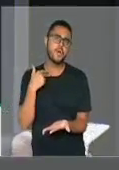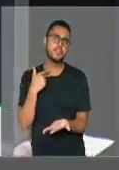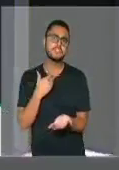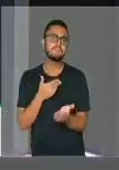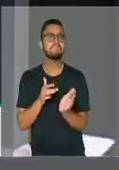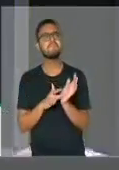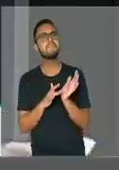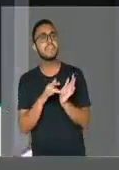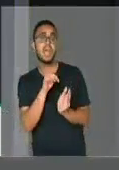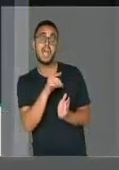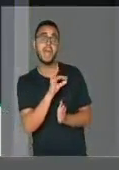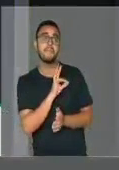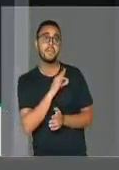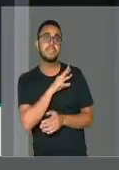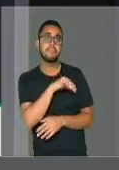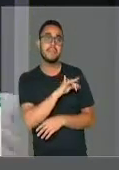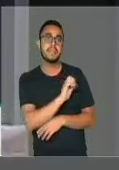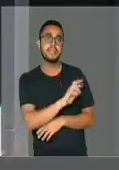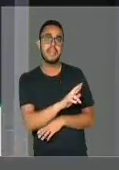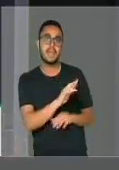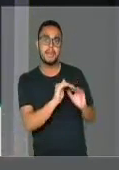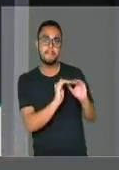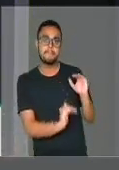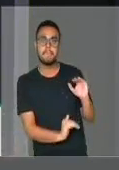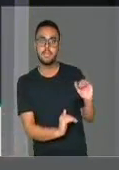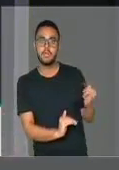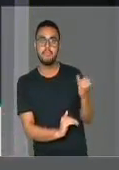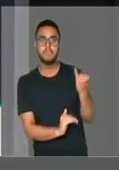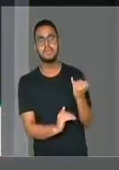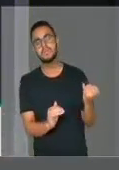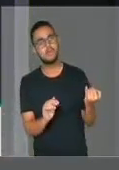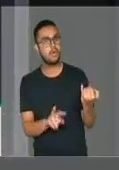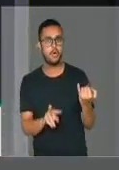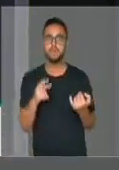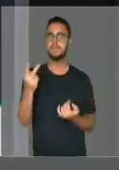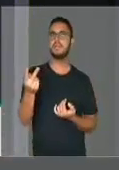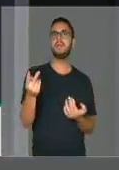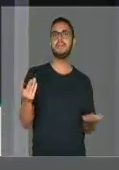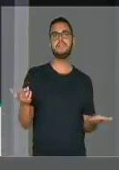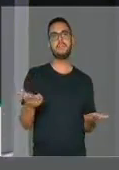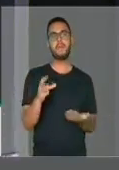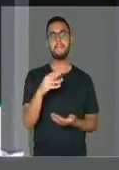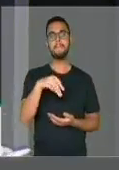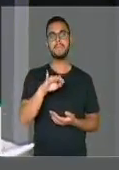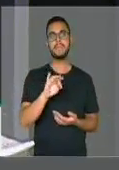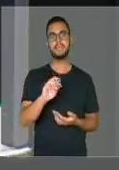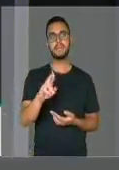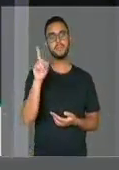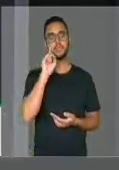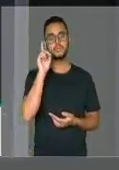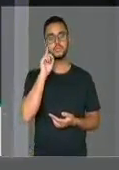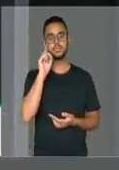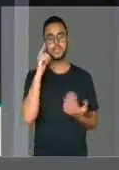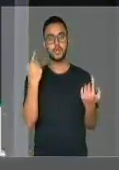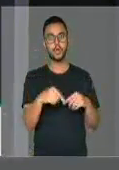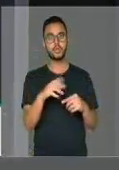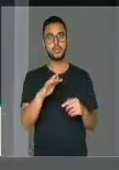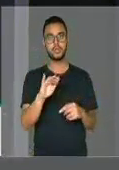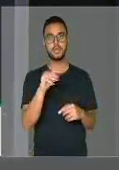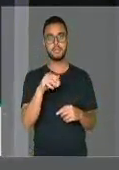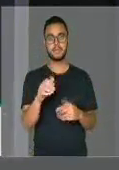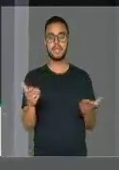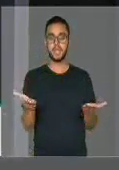Militar tem uma importância menor que a Polícia Civil. Muito pelo contrário, a Polícia Militar está no dia a dia combatendo os crimes. E aí, para finalizar, senhor presidente,